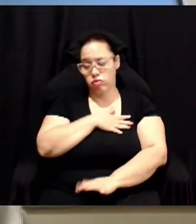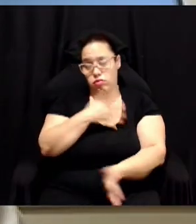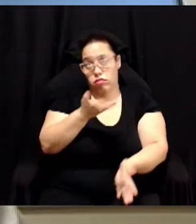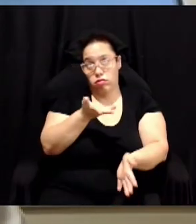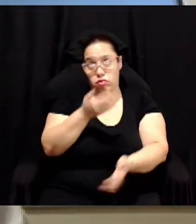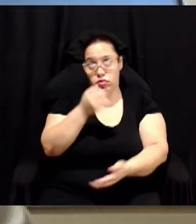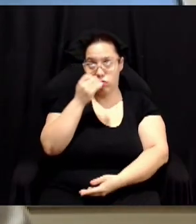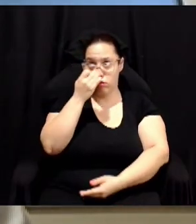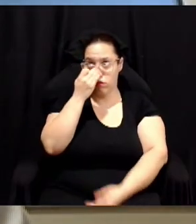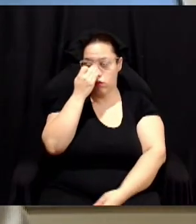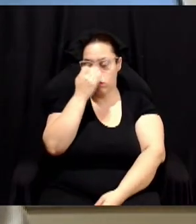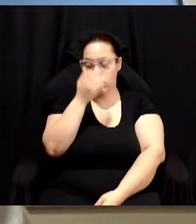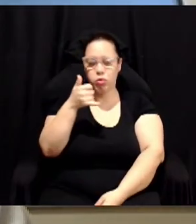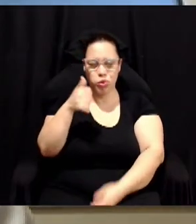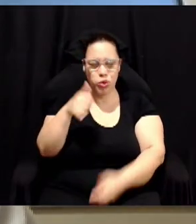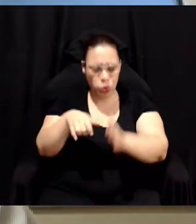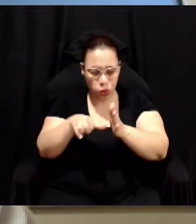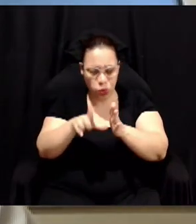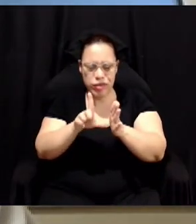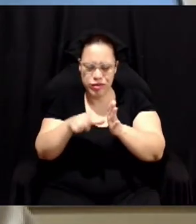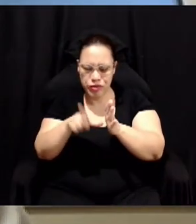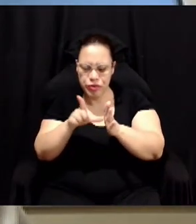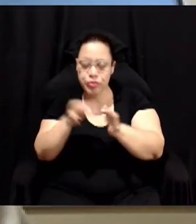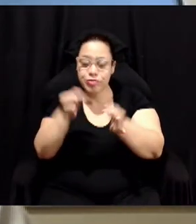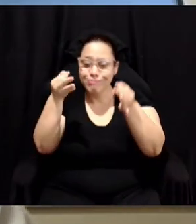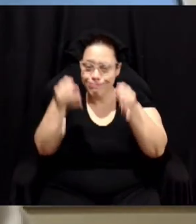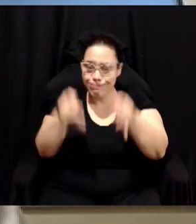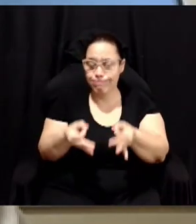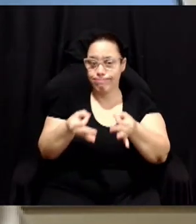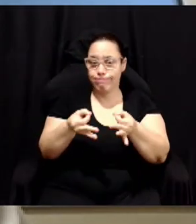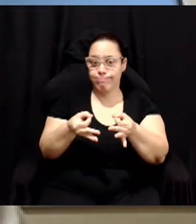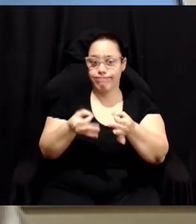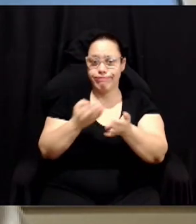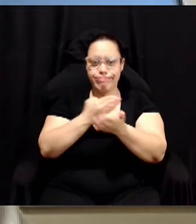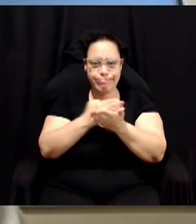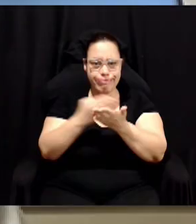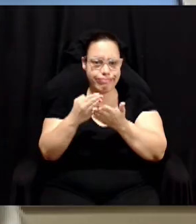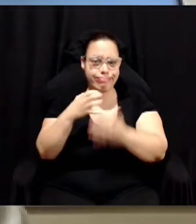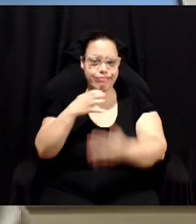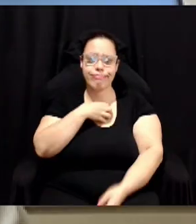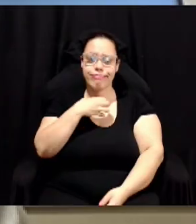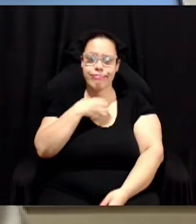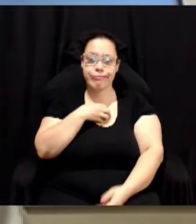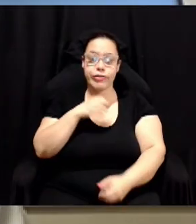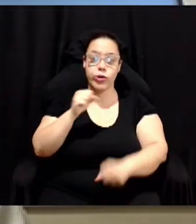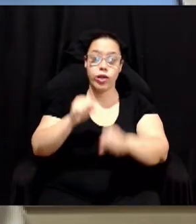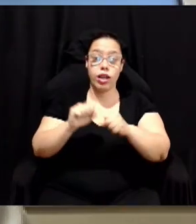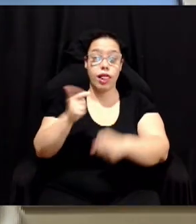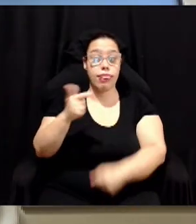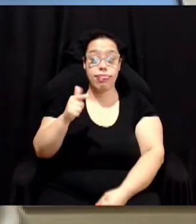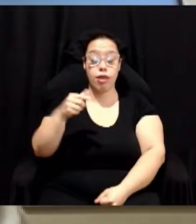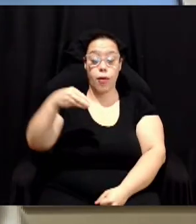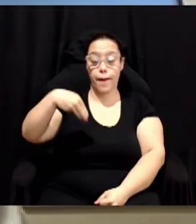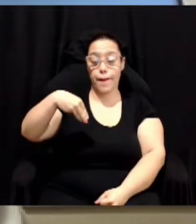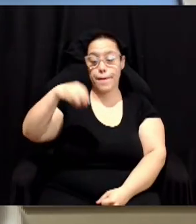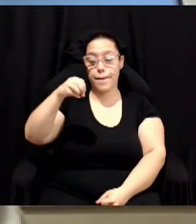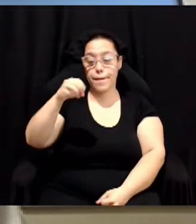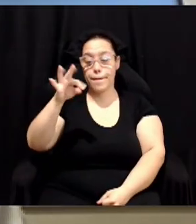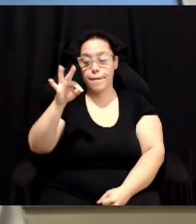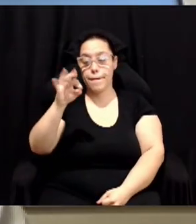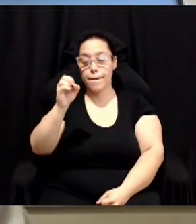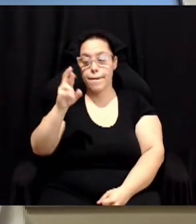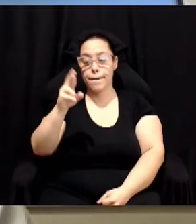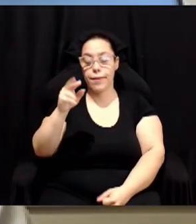muito precoce seria o ideal, logo no começo dos sintomas não motores. Mas, como eu disse, ninguém vai pensar